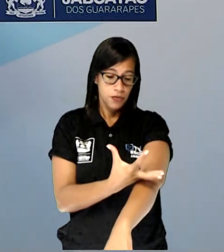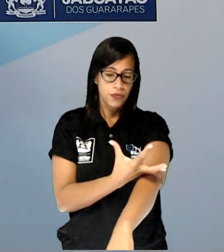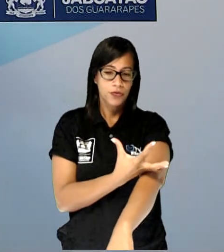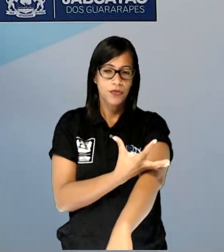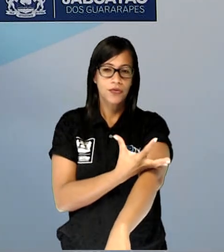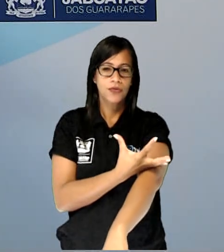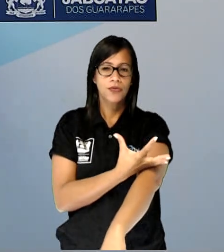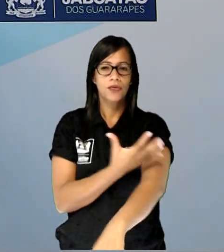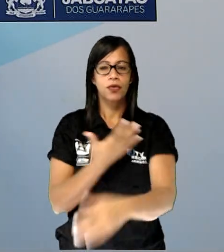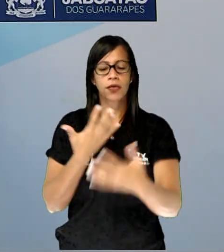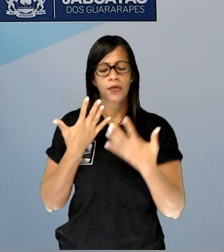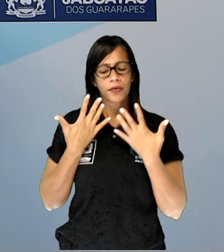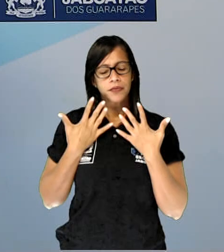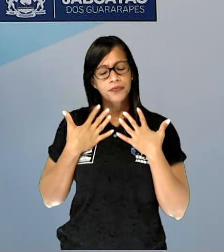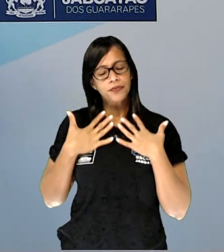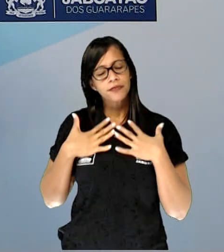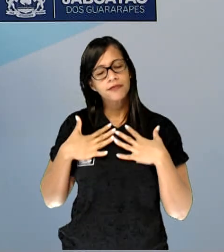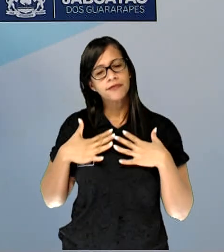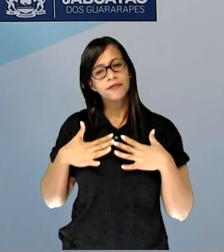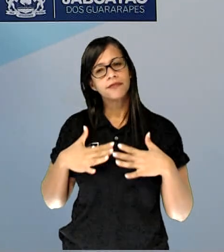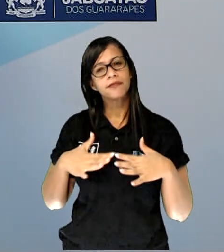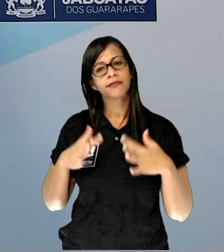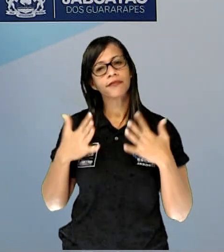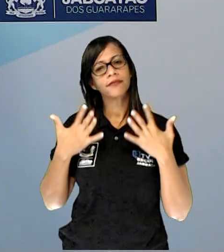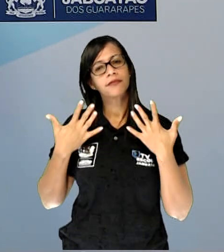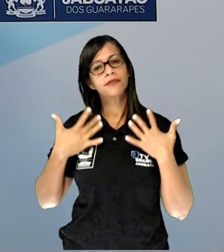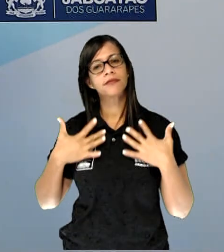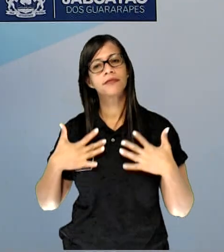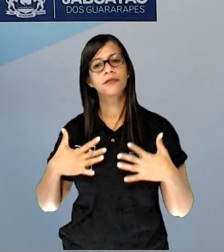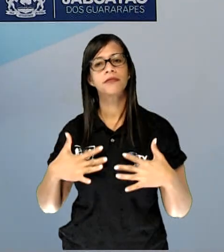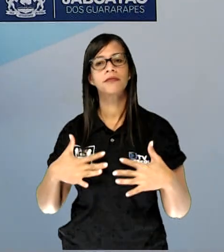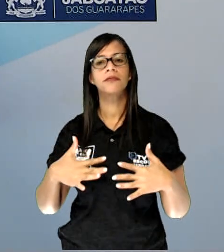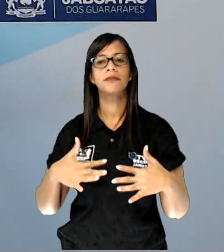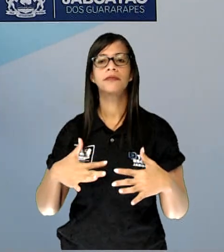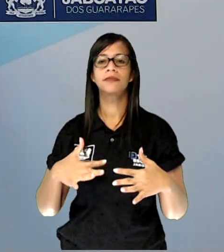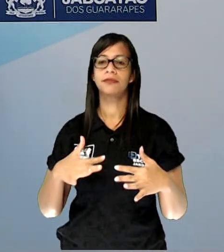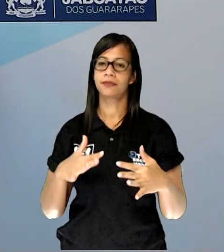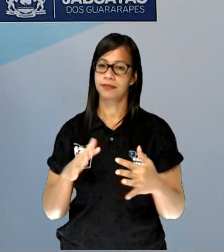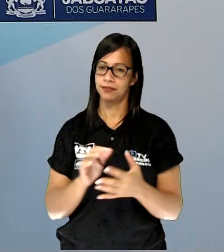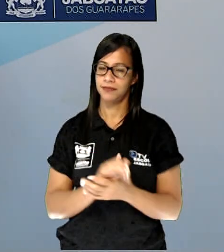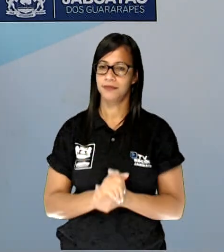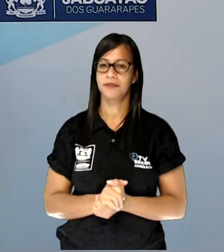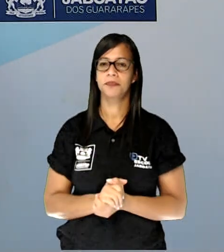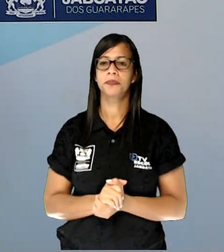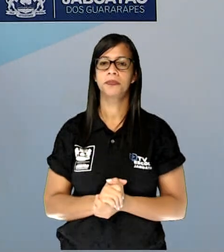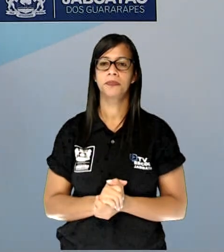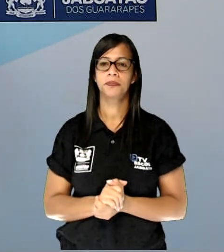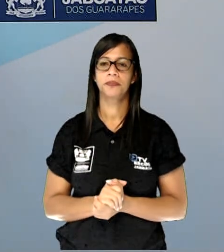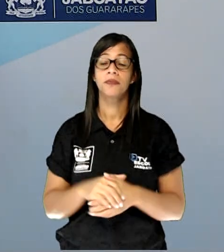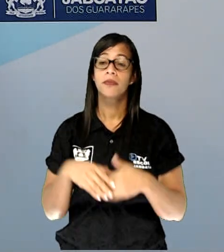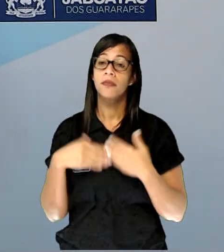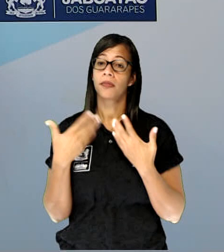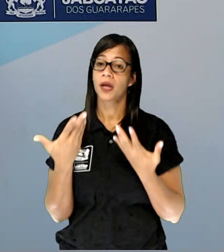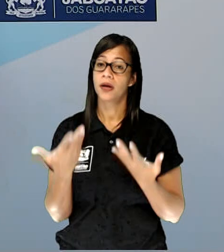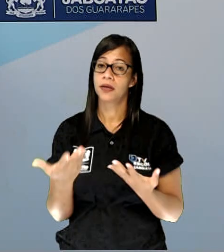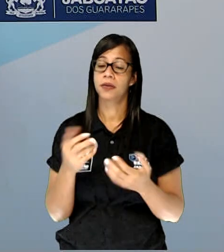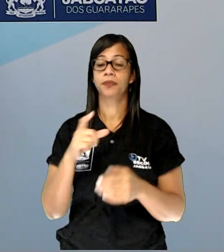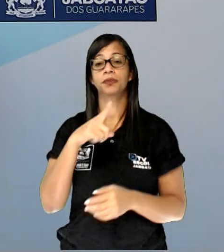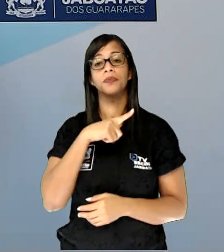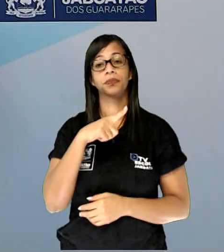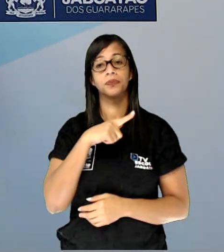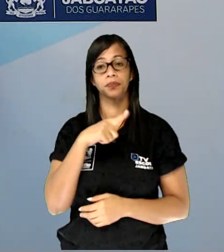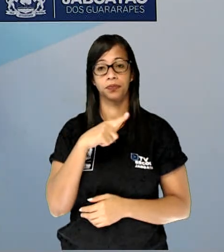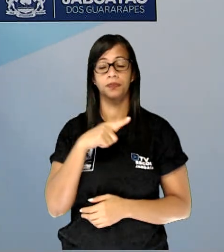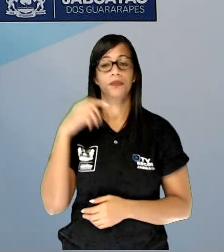mais leves, elevam o nosso humor. Então, existem também sons